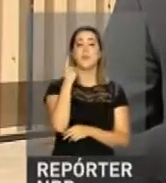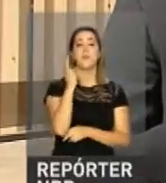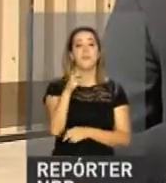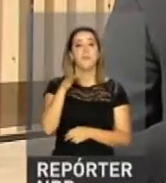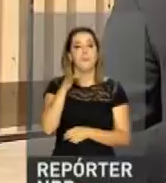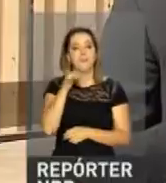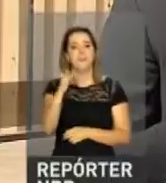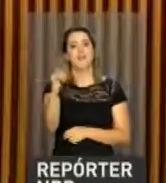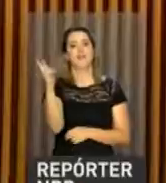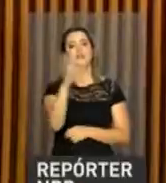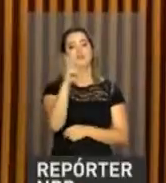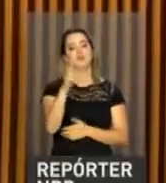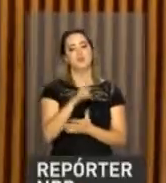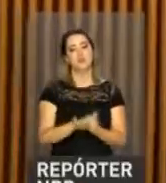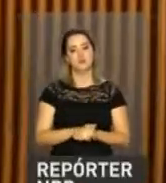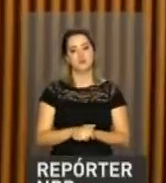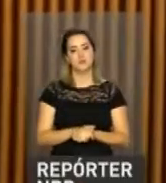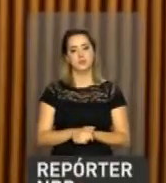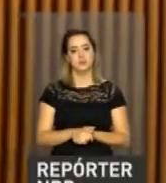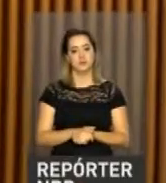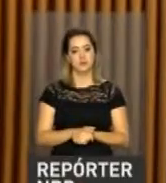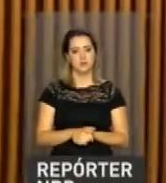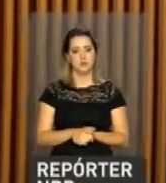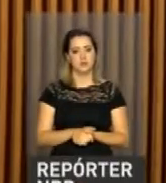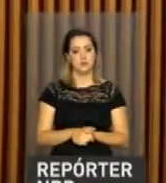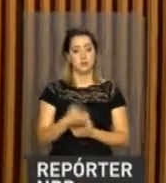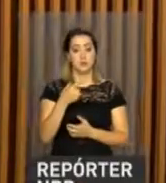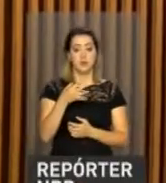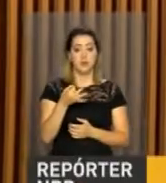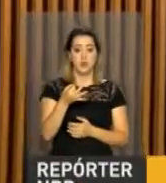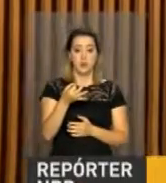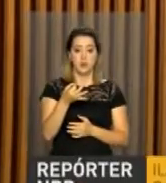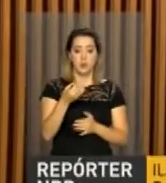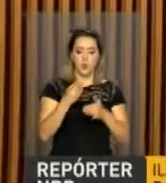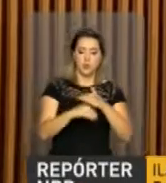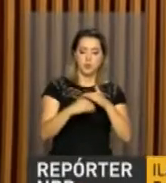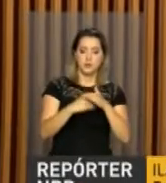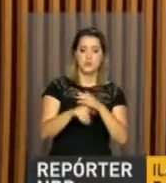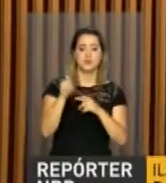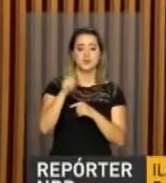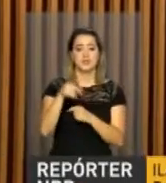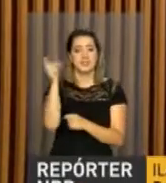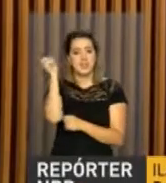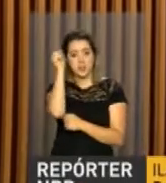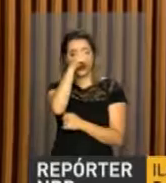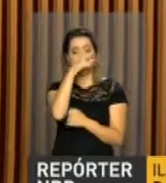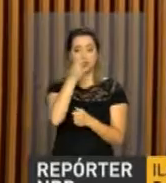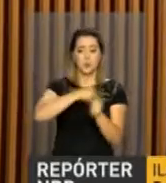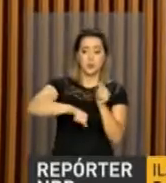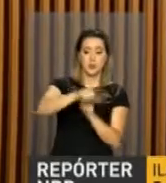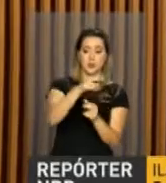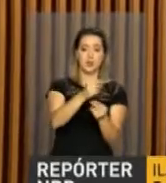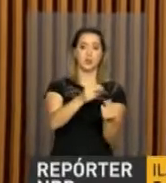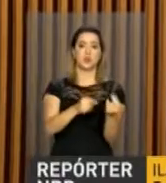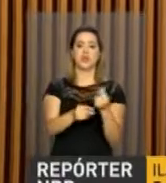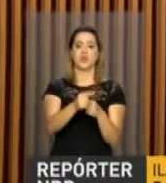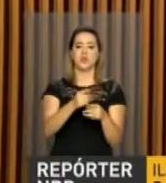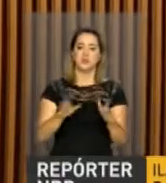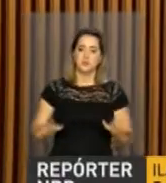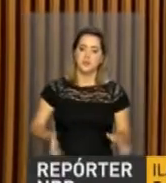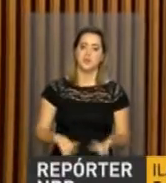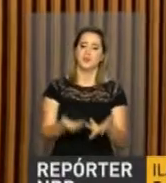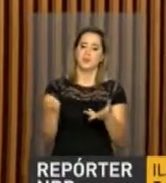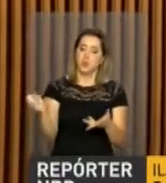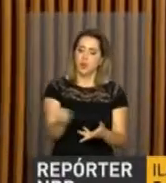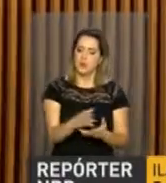bilhão. O entesouramento, além de contribuir para a dificuldade de troco, motiva a necessidade de produção de